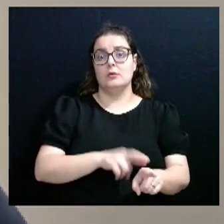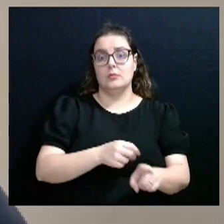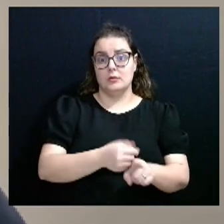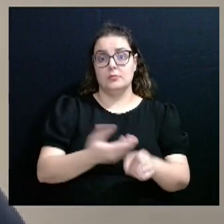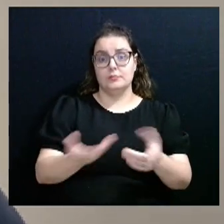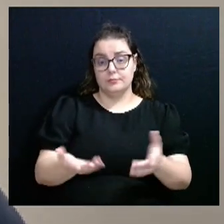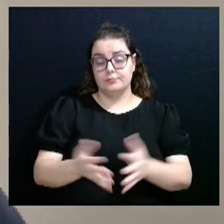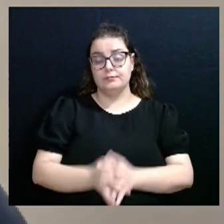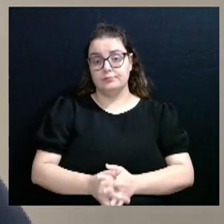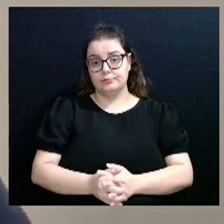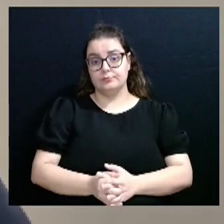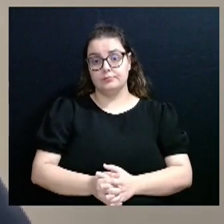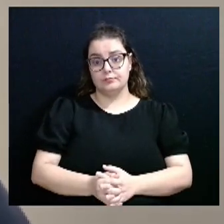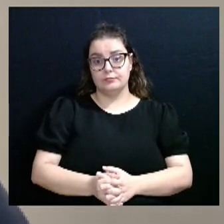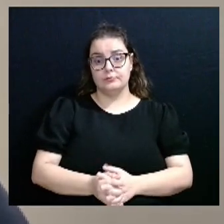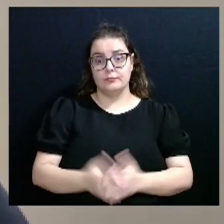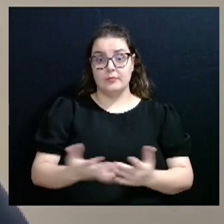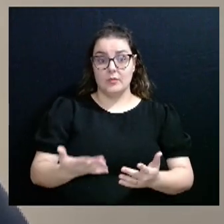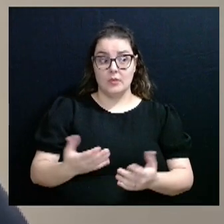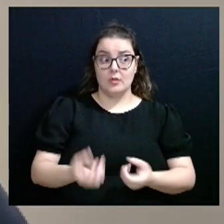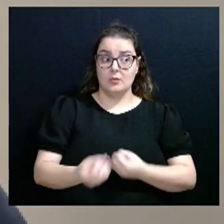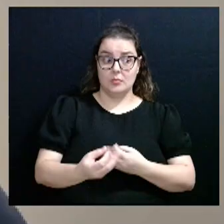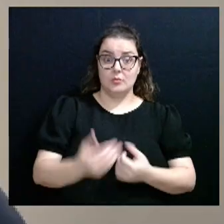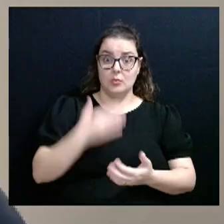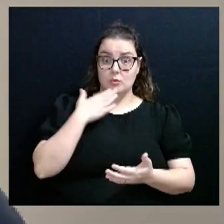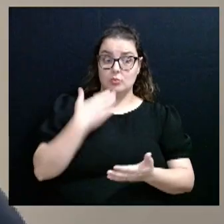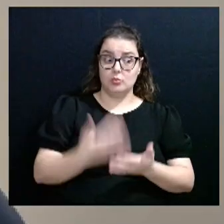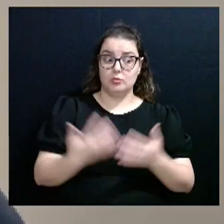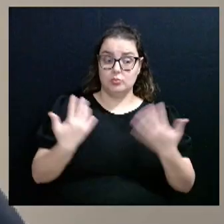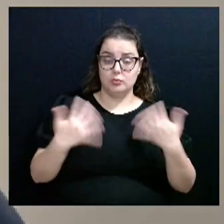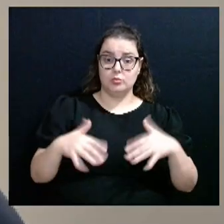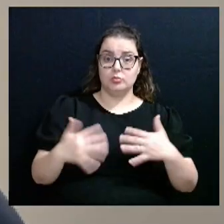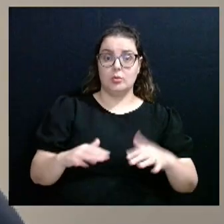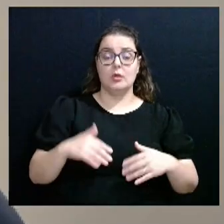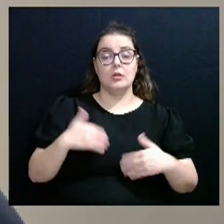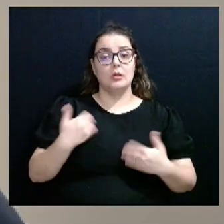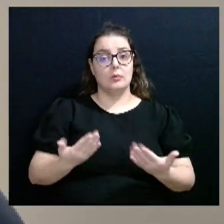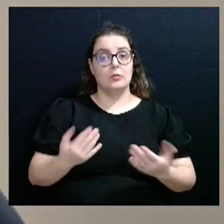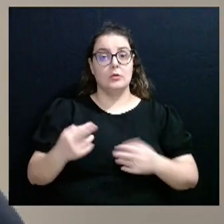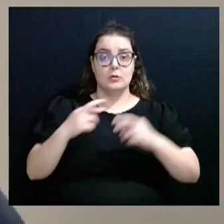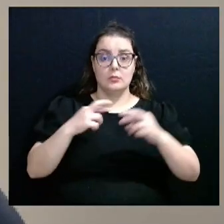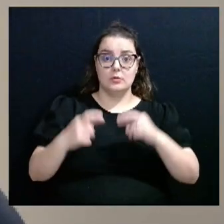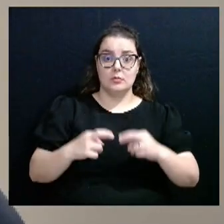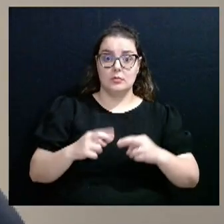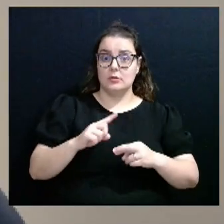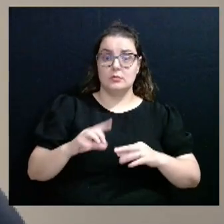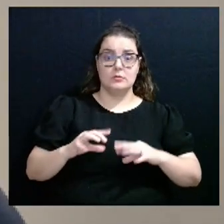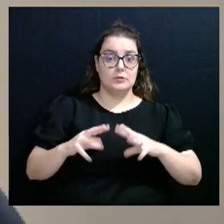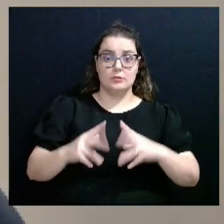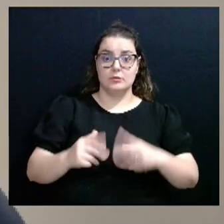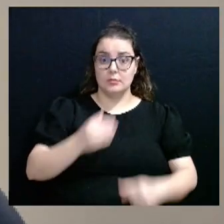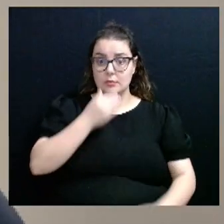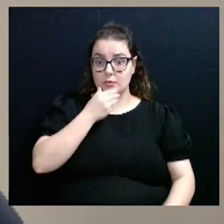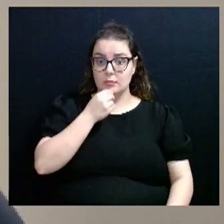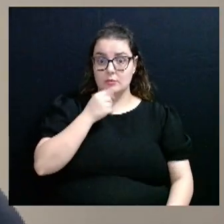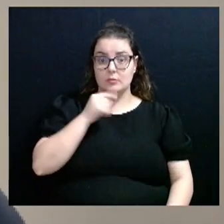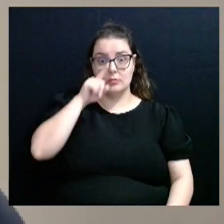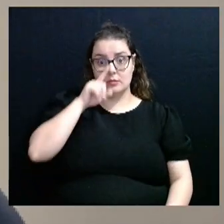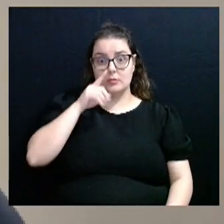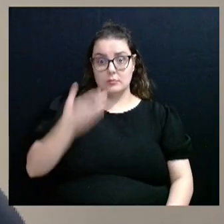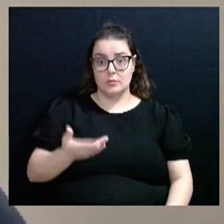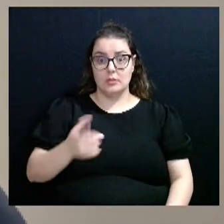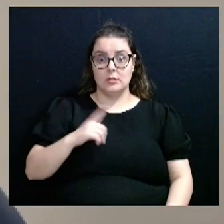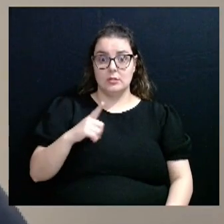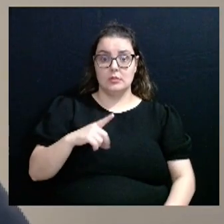dado estarrecedor, né? E quando a gente leva em consideração que não são todos os homens que estão sob esse risco, né, então a gente tem aquela população